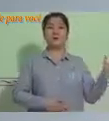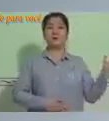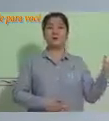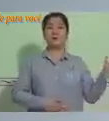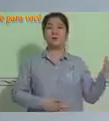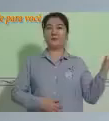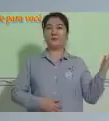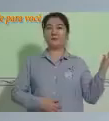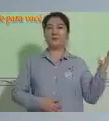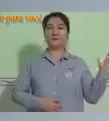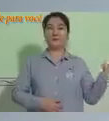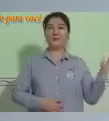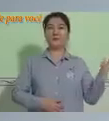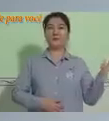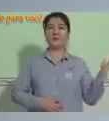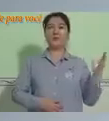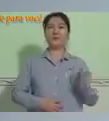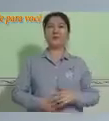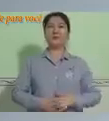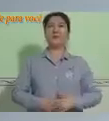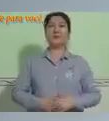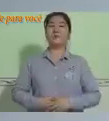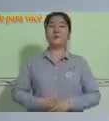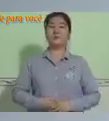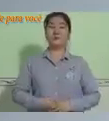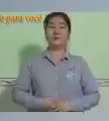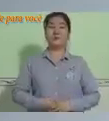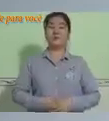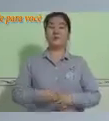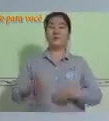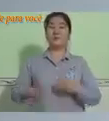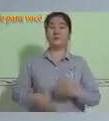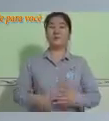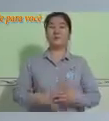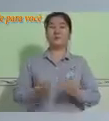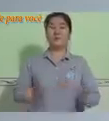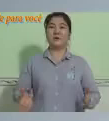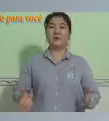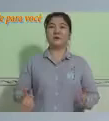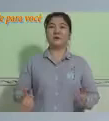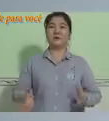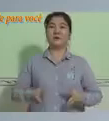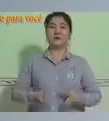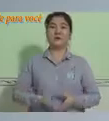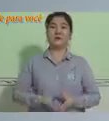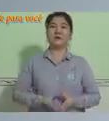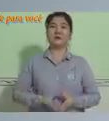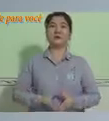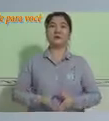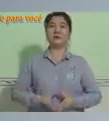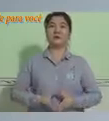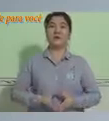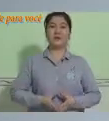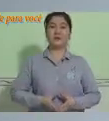interrogação SMNATO 15 a casa está no círculo amarelo, ponto de interrogação SMNATO 15 a